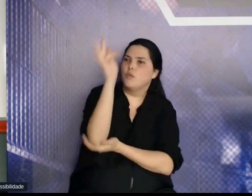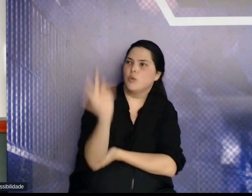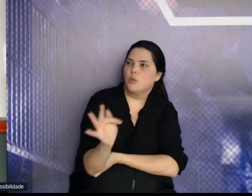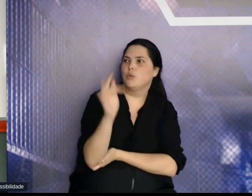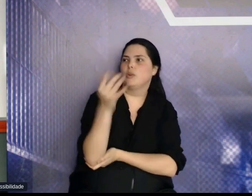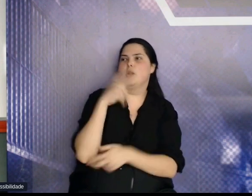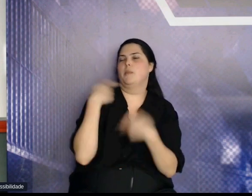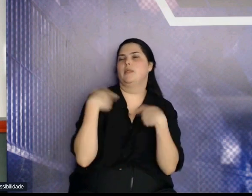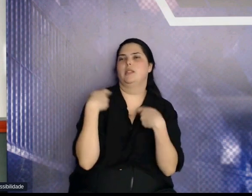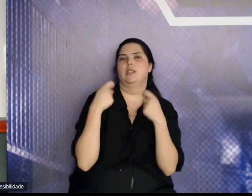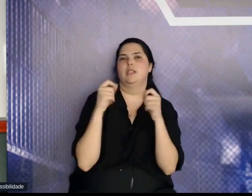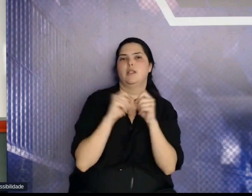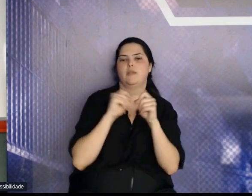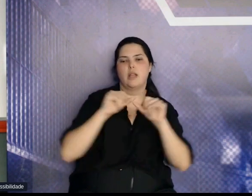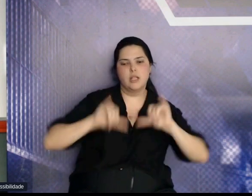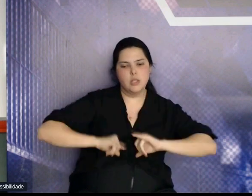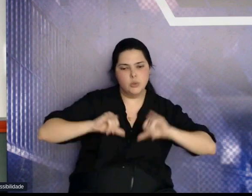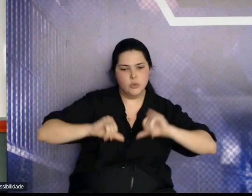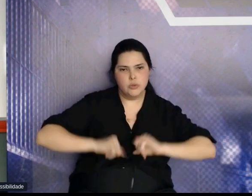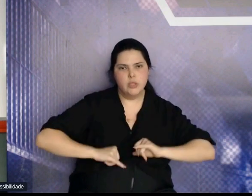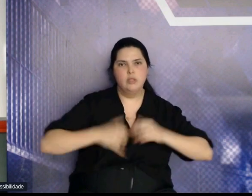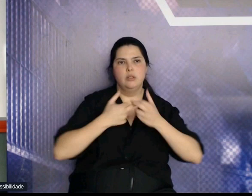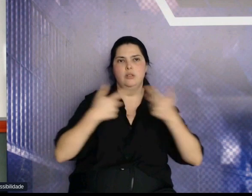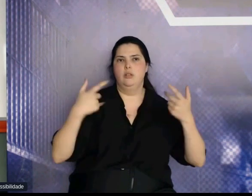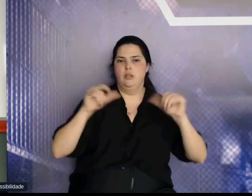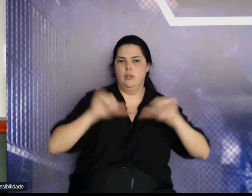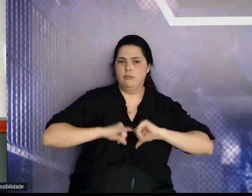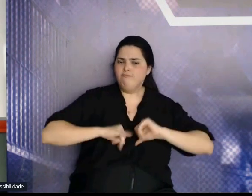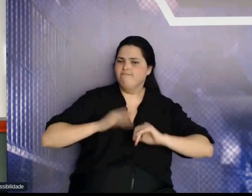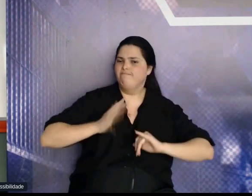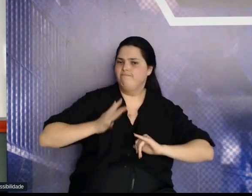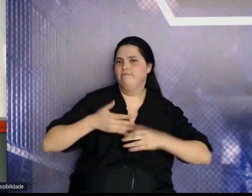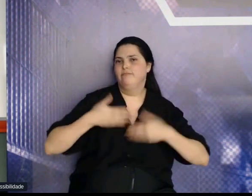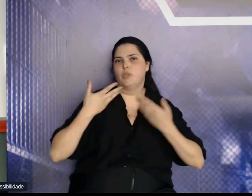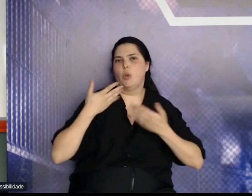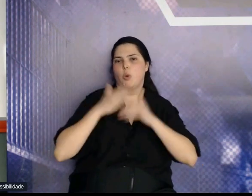precisem ficar sofrendo o que a gente sofreu. Então,